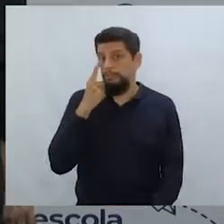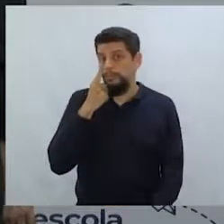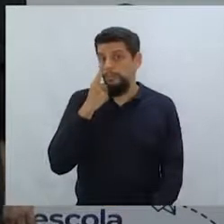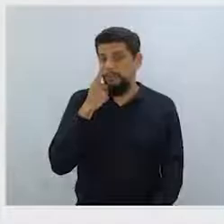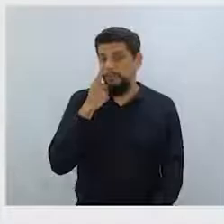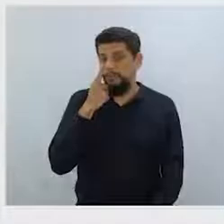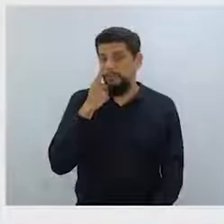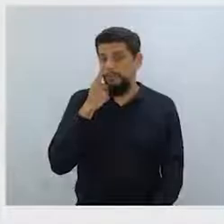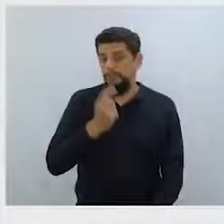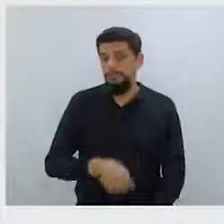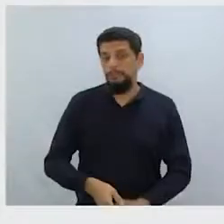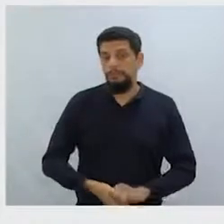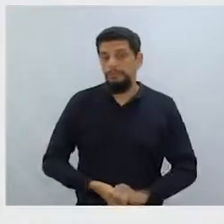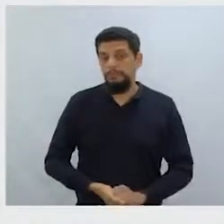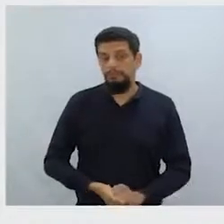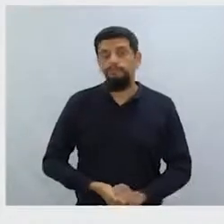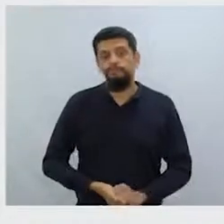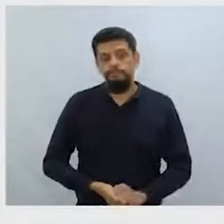Vamos ver?